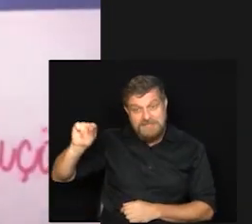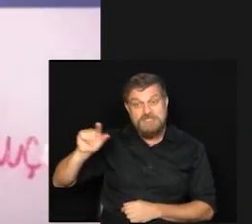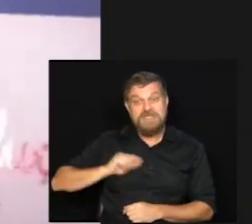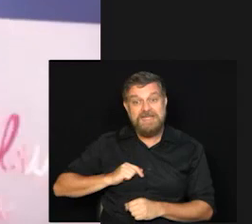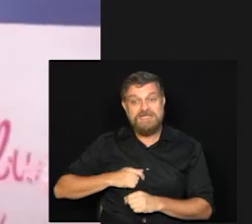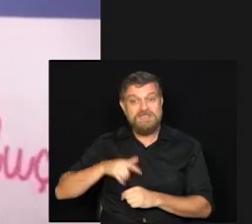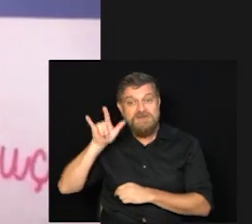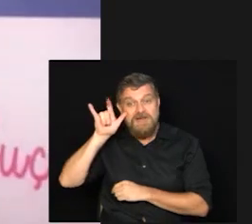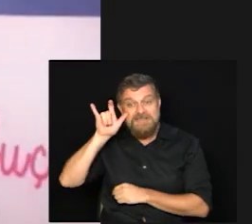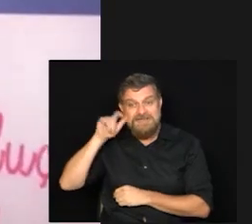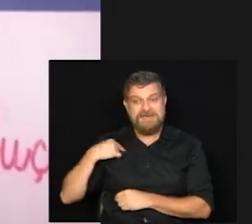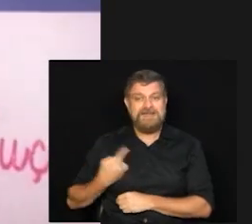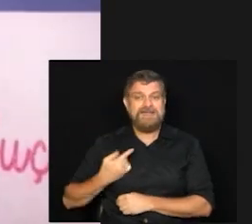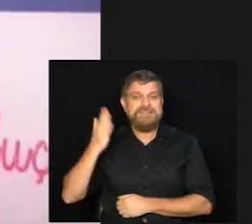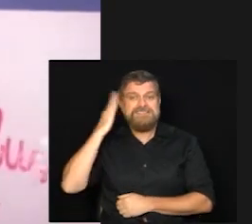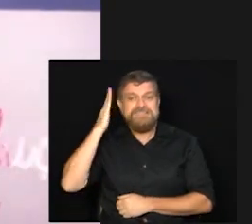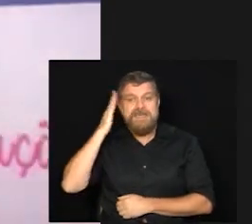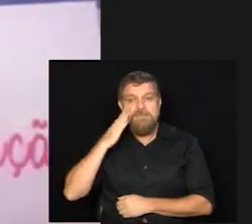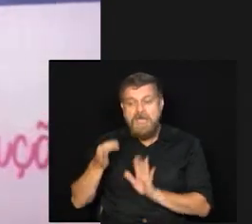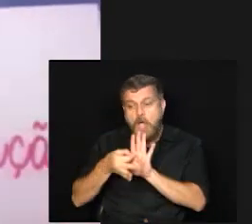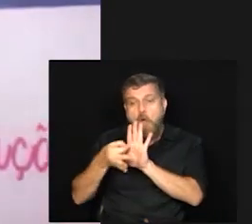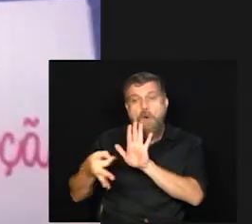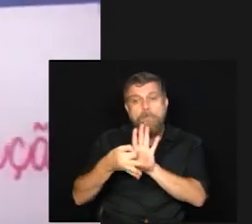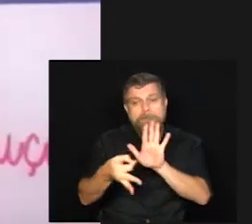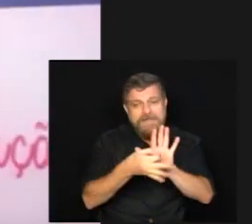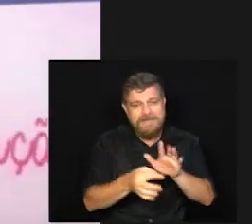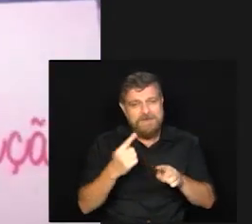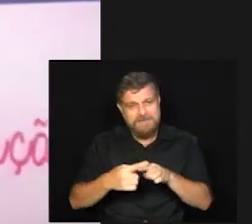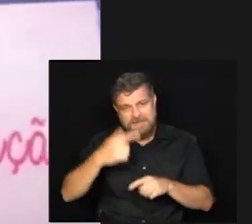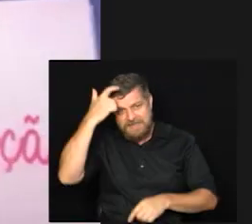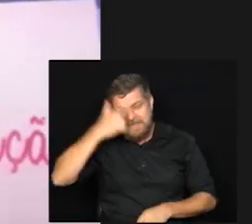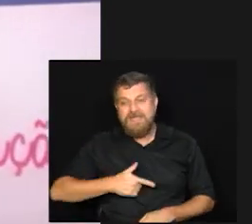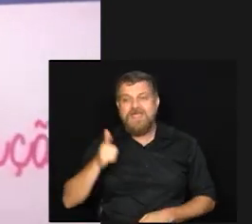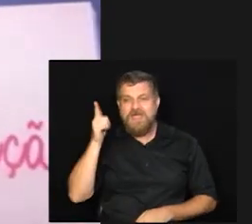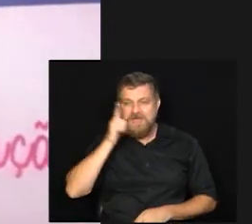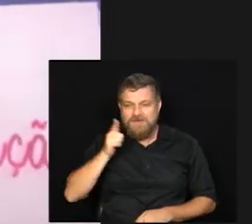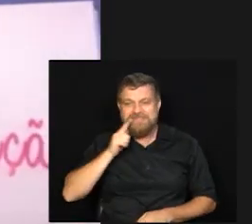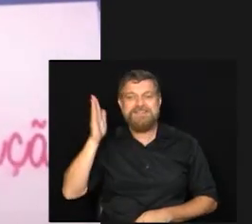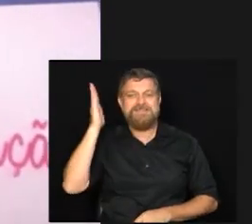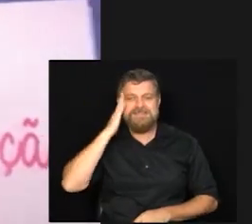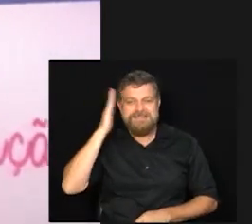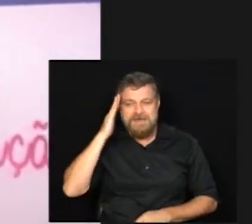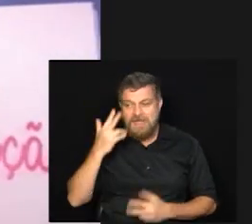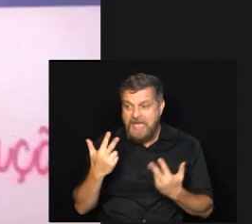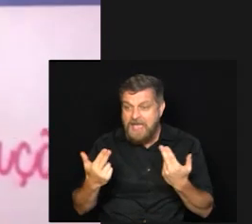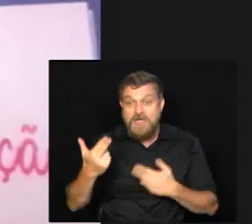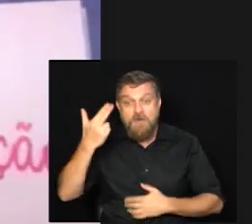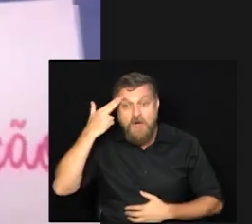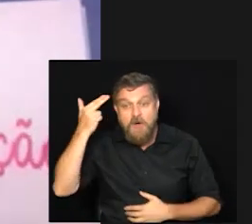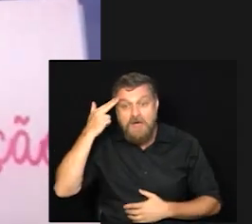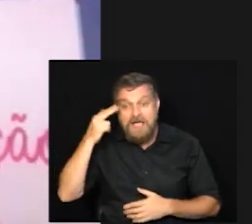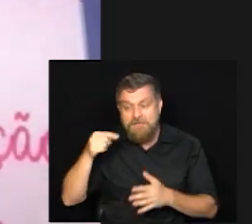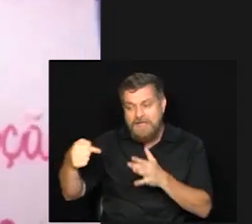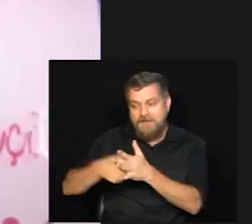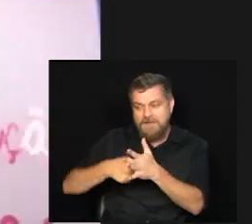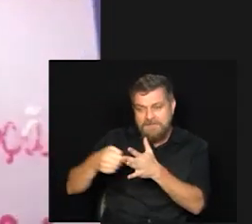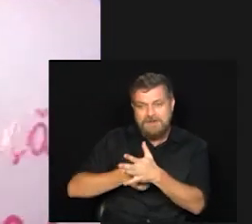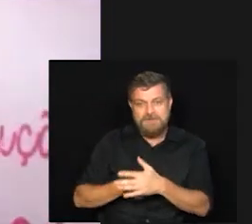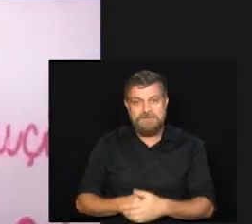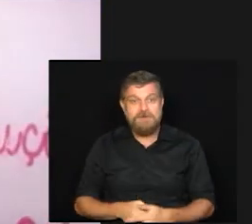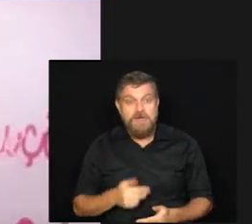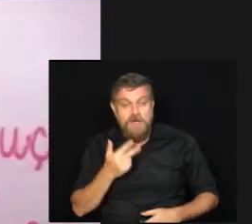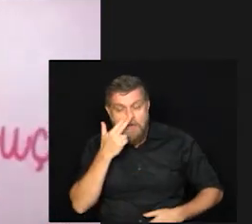adora saber a opinião de vocês, porque com isso eu consigo realmente saber isso que o Gabriel me perguntou. E é muito